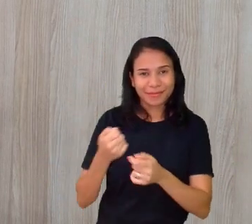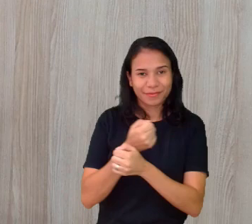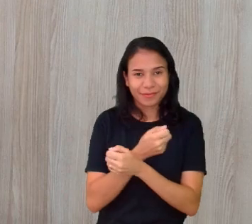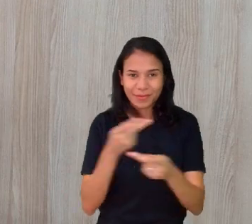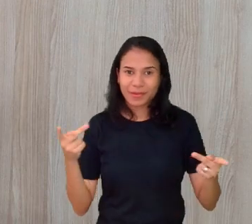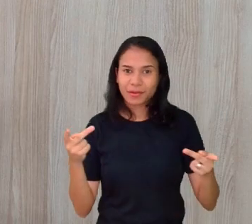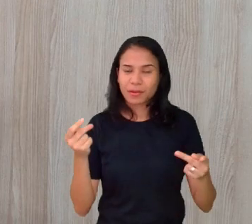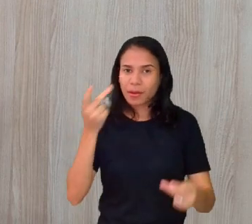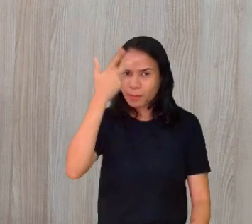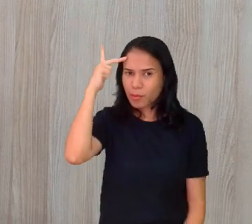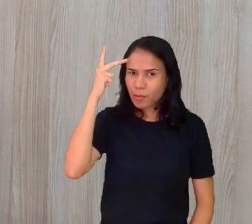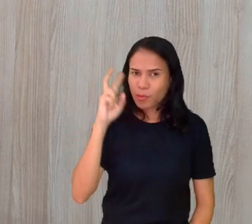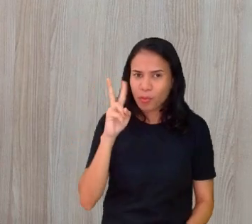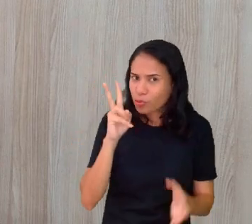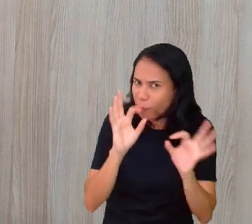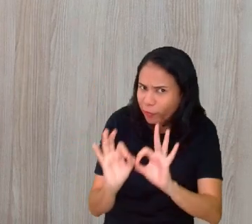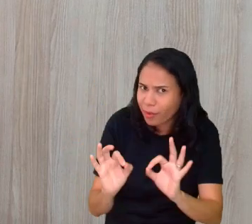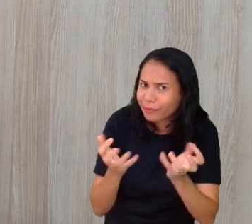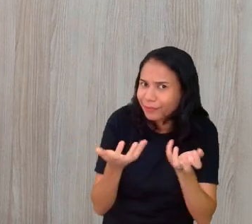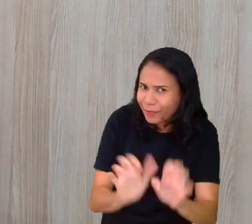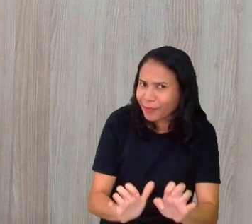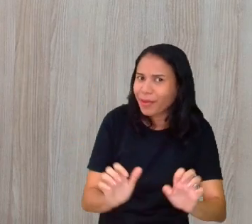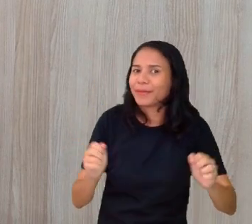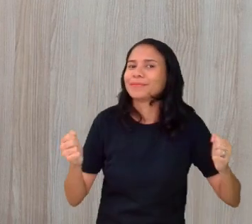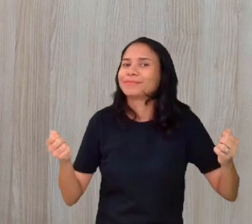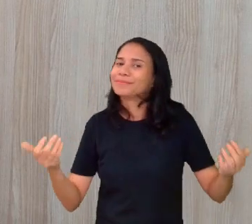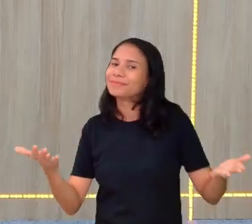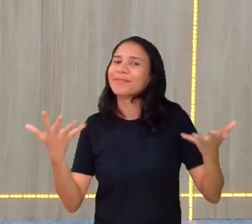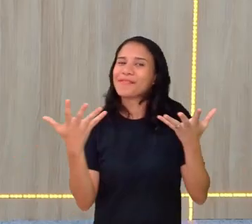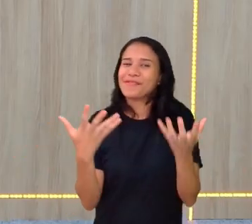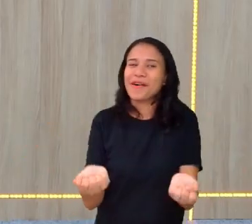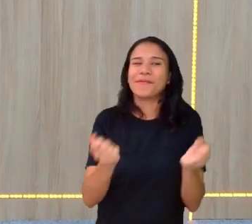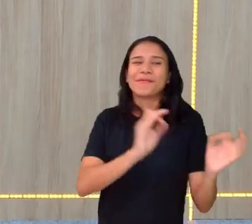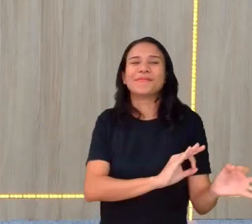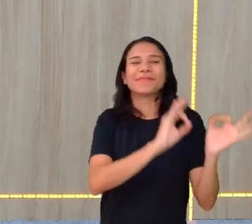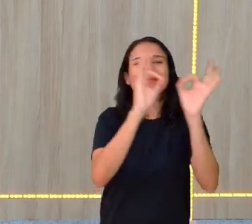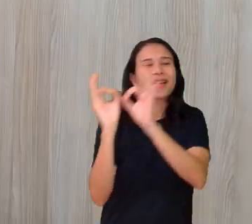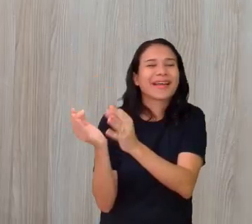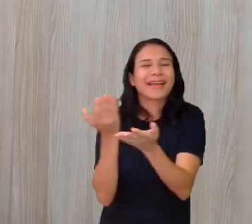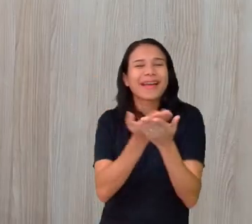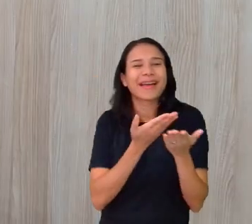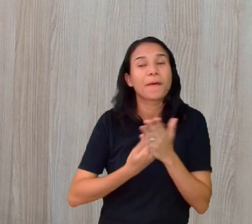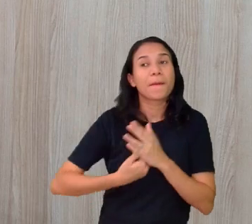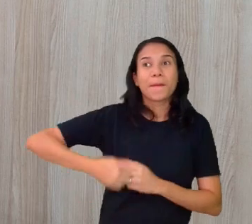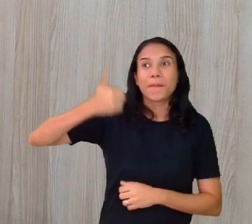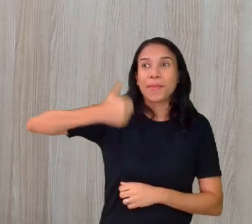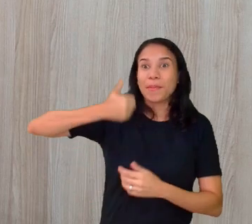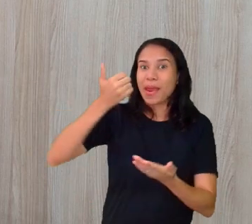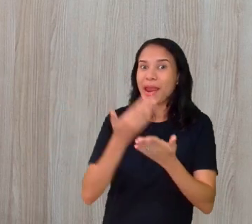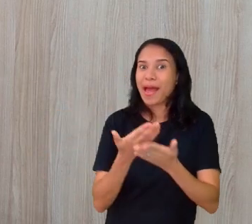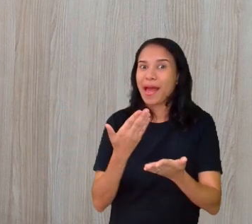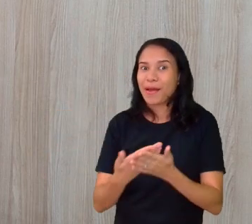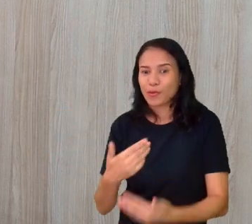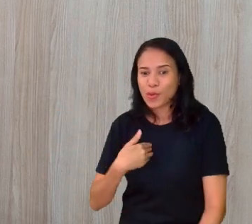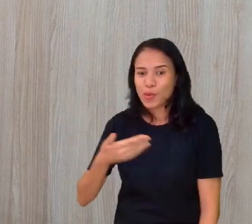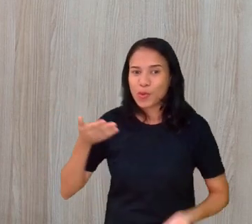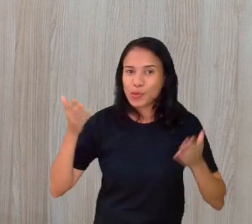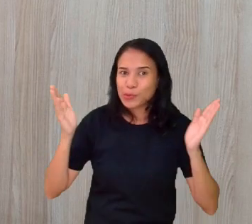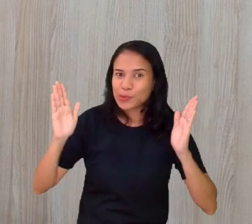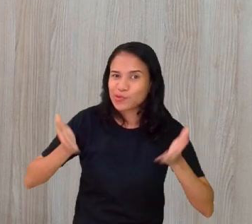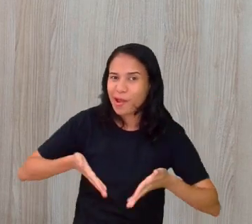também, só não assiste se não quiser. Exatamente. Então vamos embora para a aula, porque hoje é a primeira aula aí e eu já